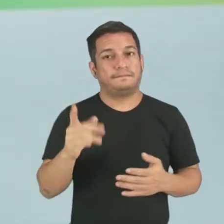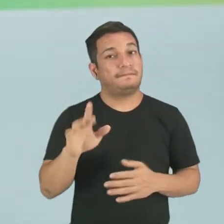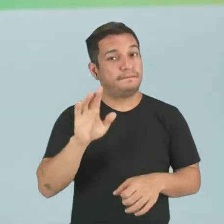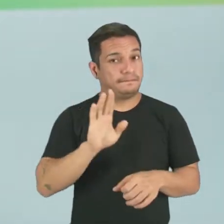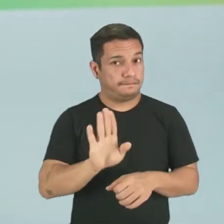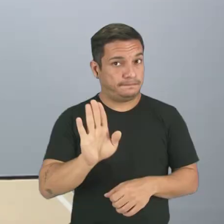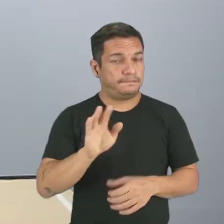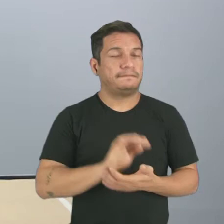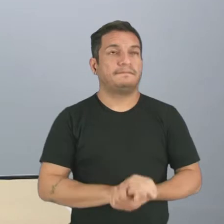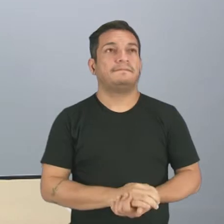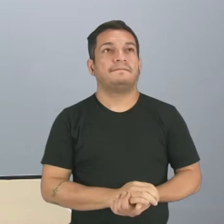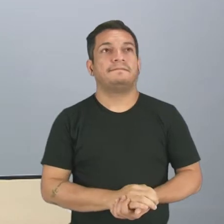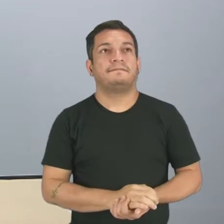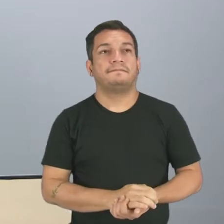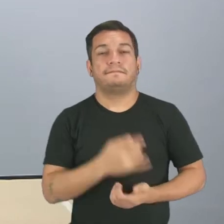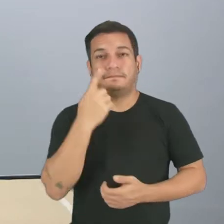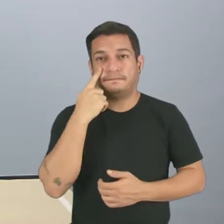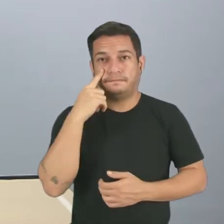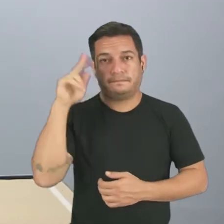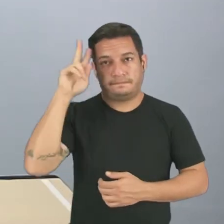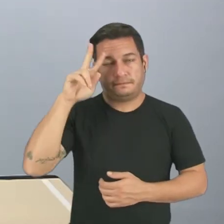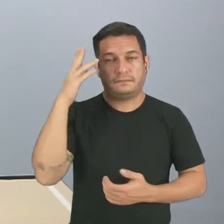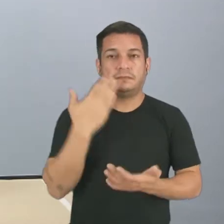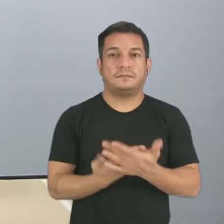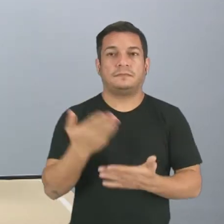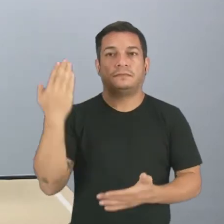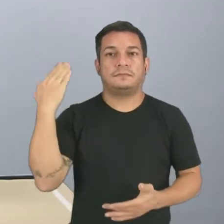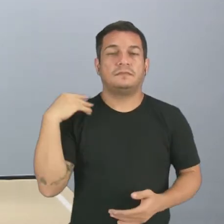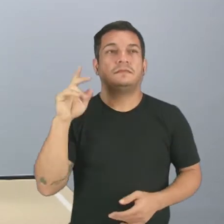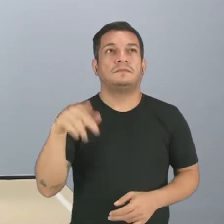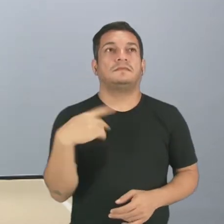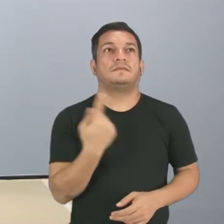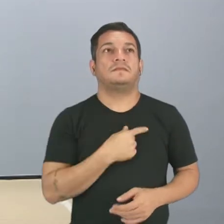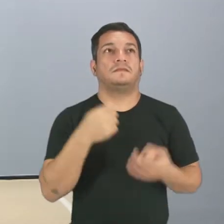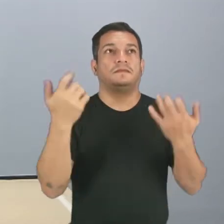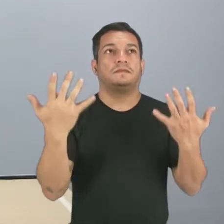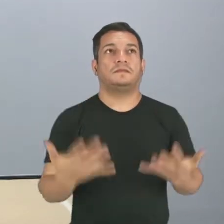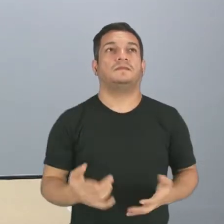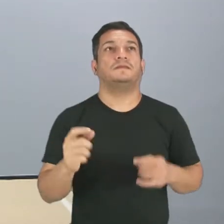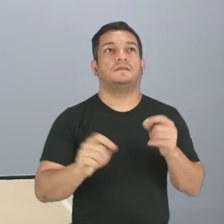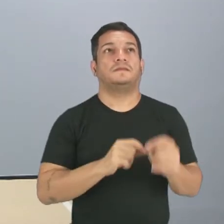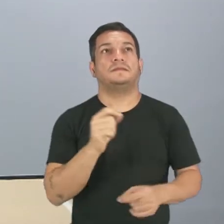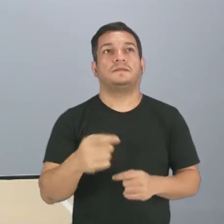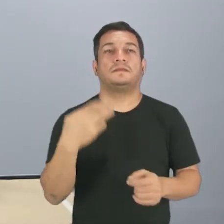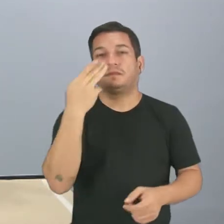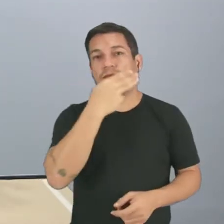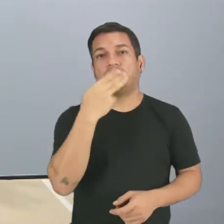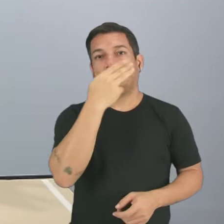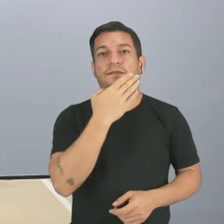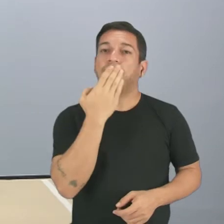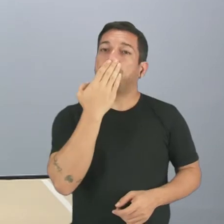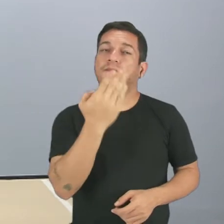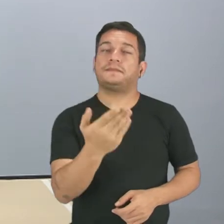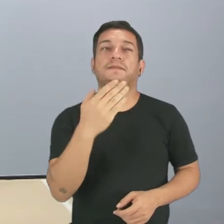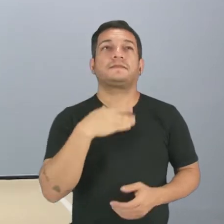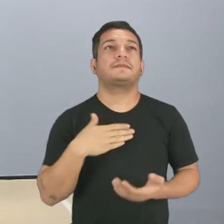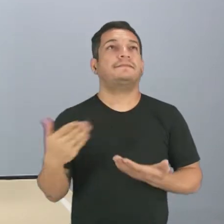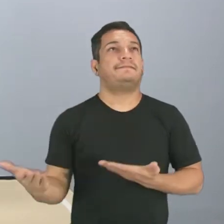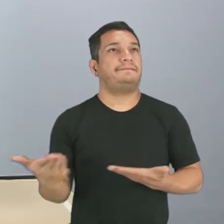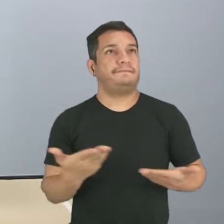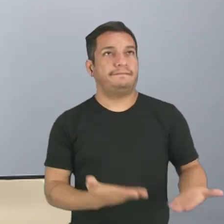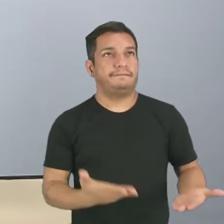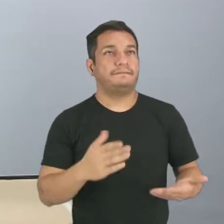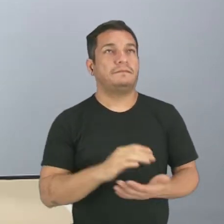pouco. Lembrando que na aula passada nós falamos sobre os doces preferidos dos